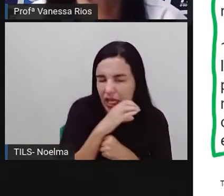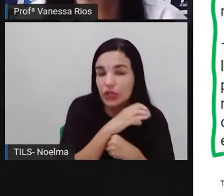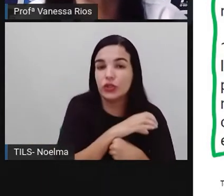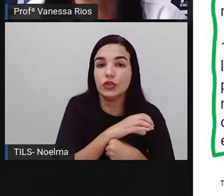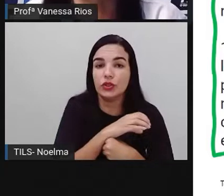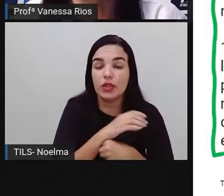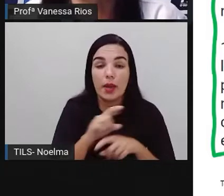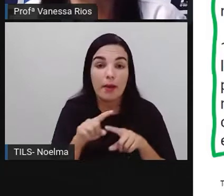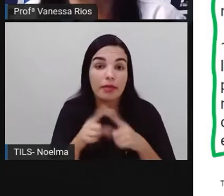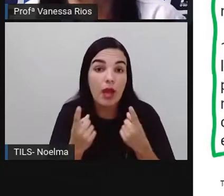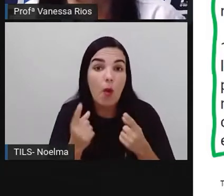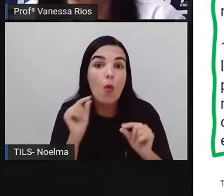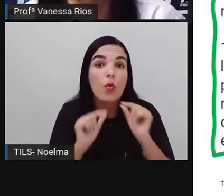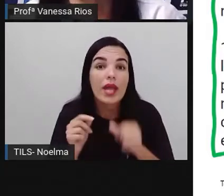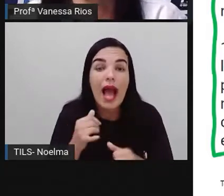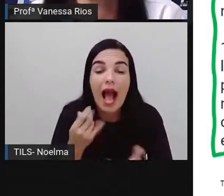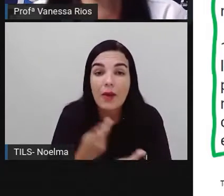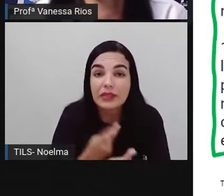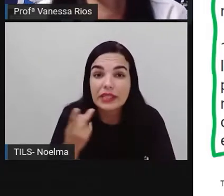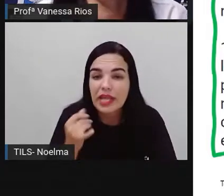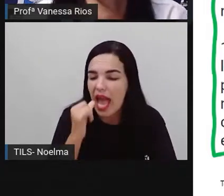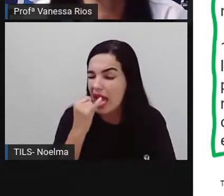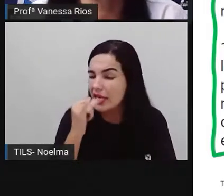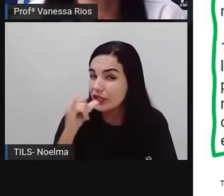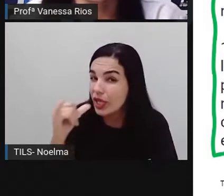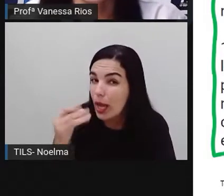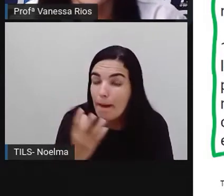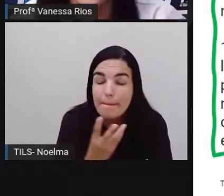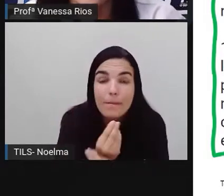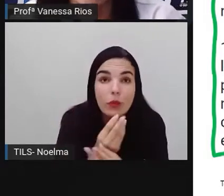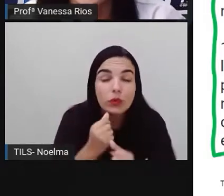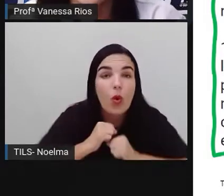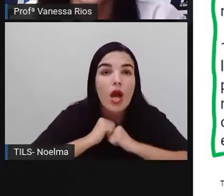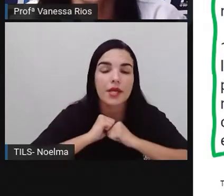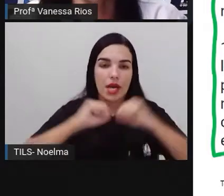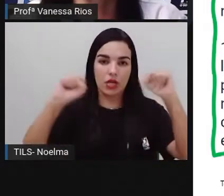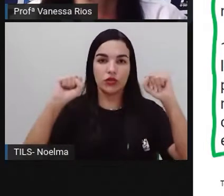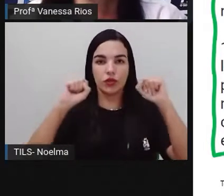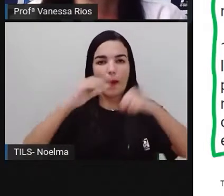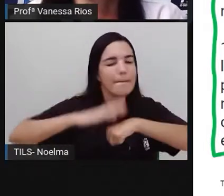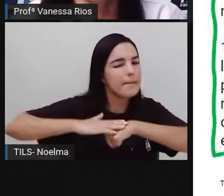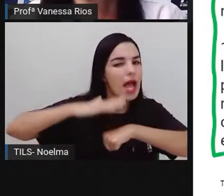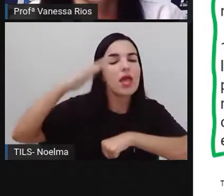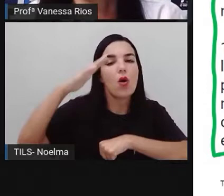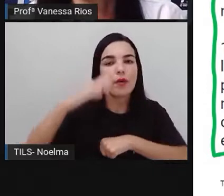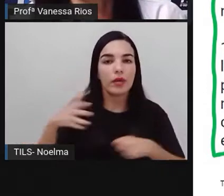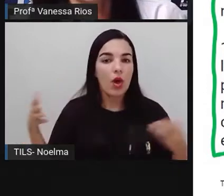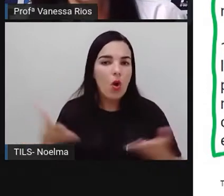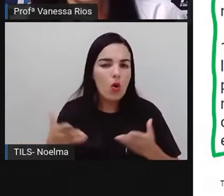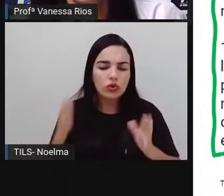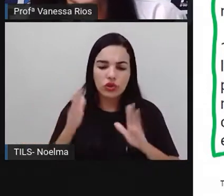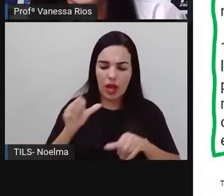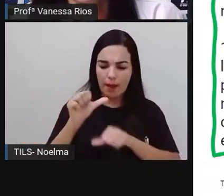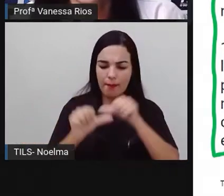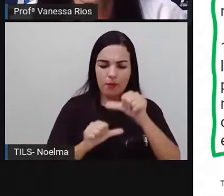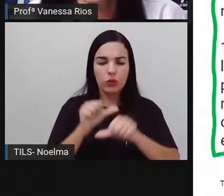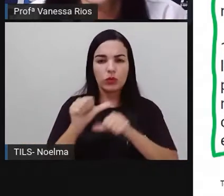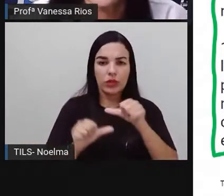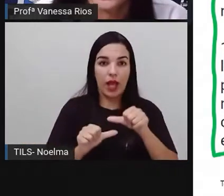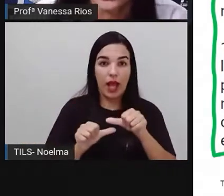caso, o consumo de energia elétrica é um consumo maior. Hoje a gente já mudou para as